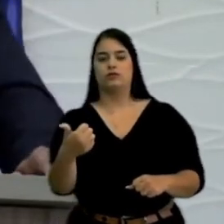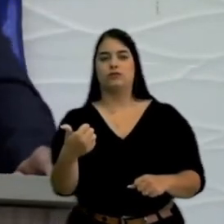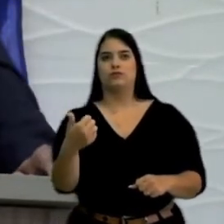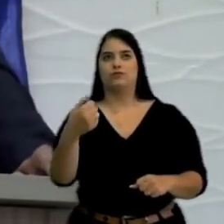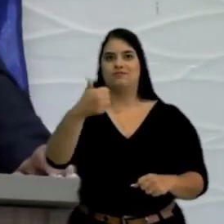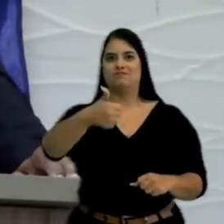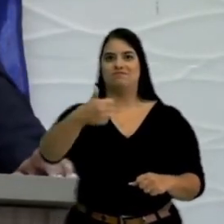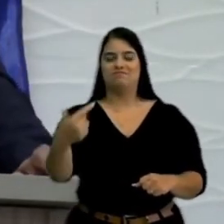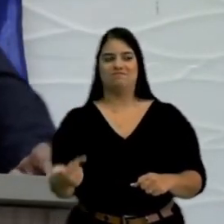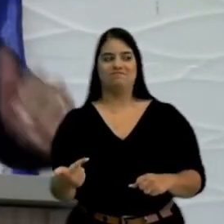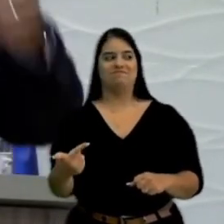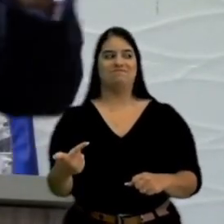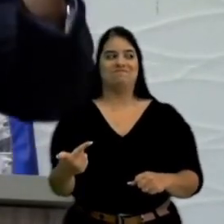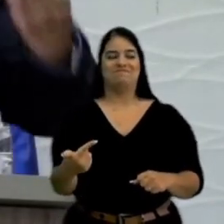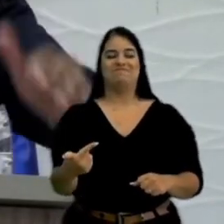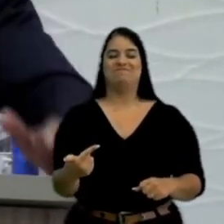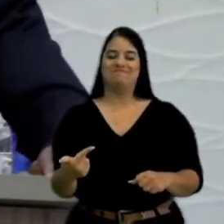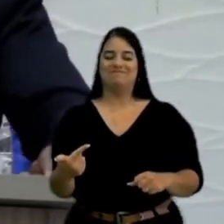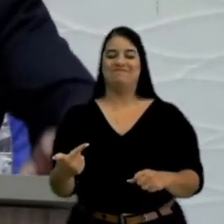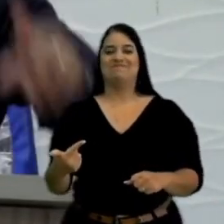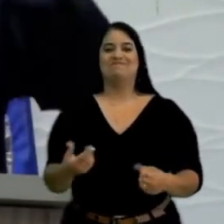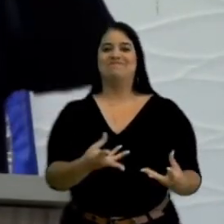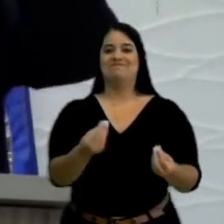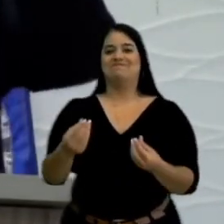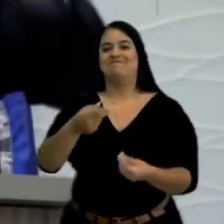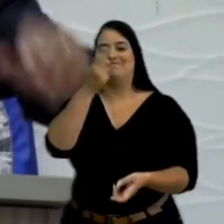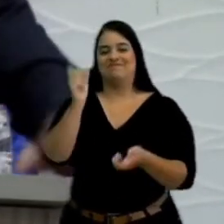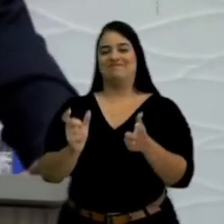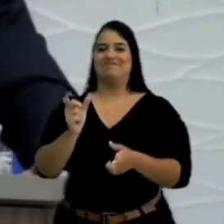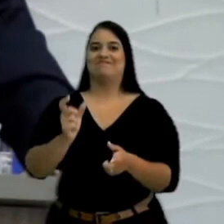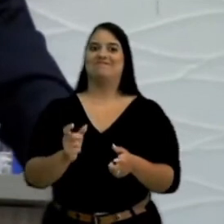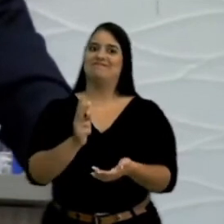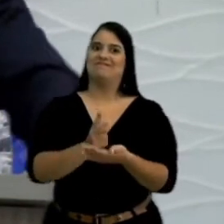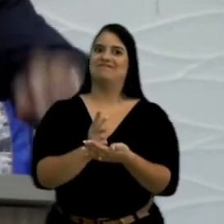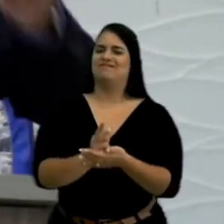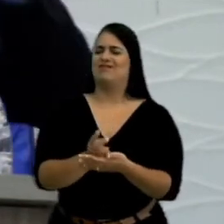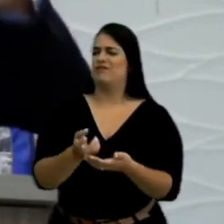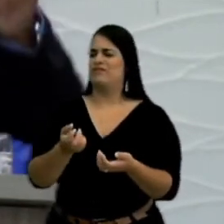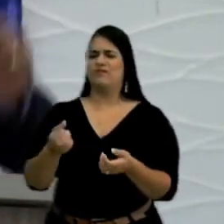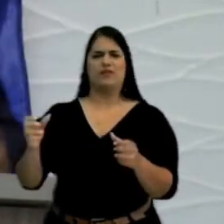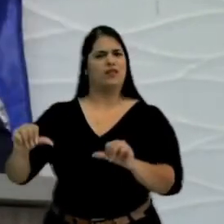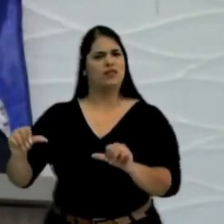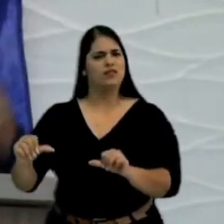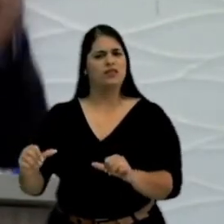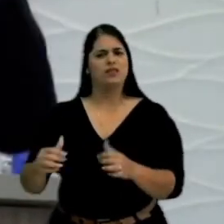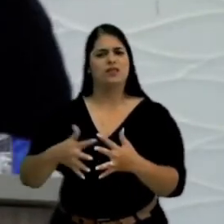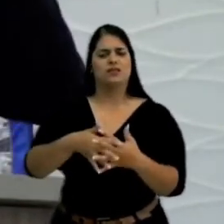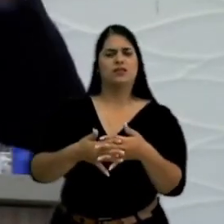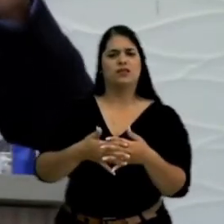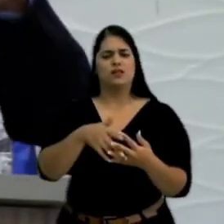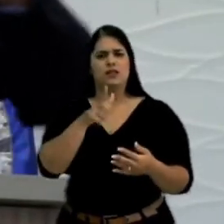deputado federal. Porque muita gente aqui, ele sempre foi contra caminhão-pipa. Ele queria que